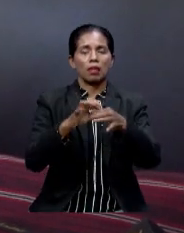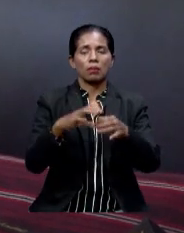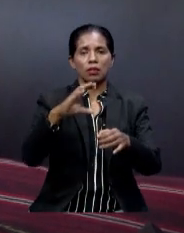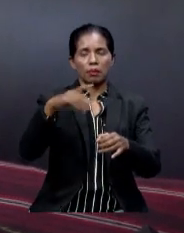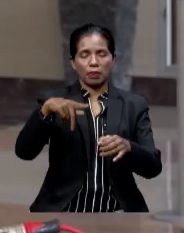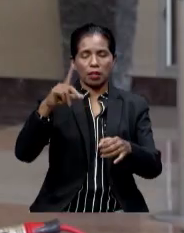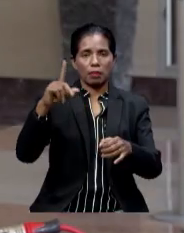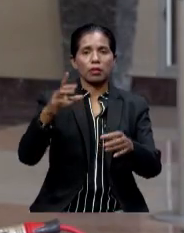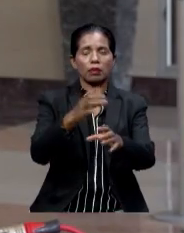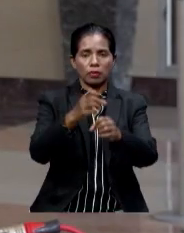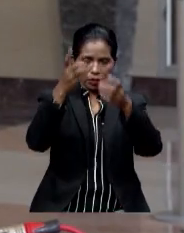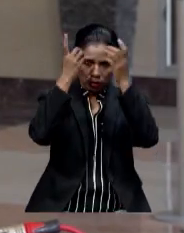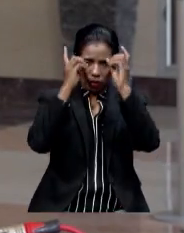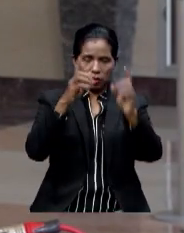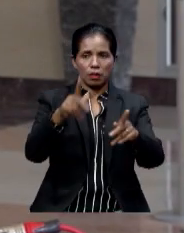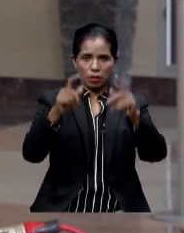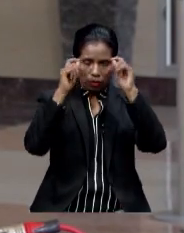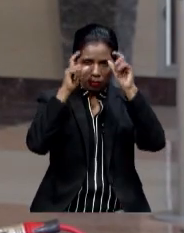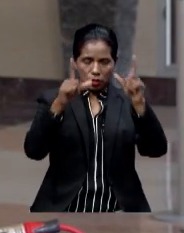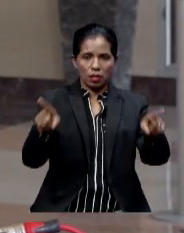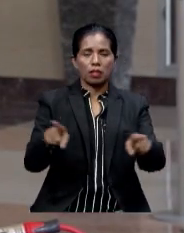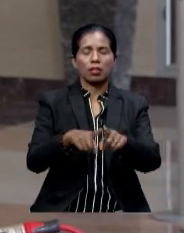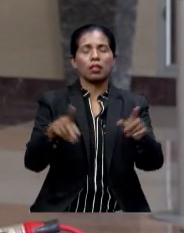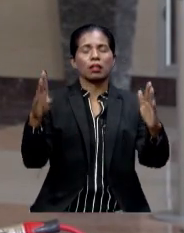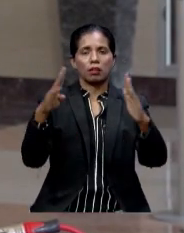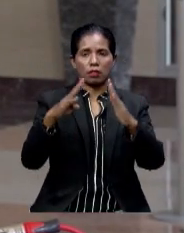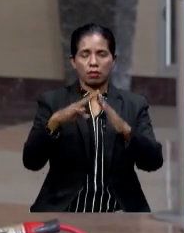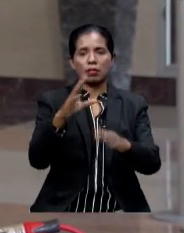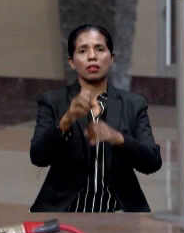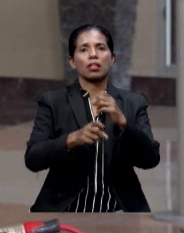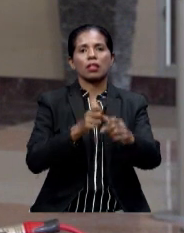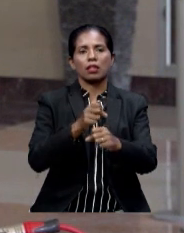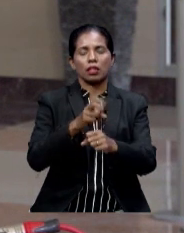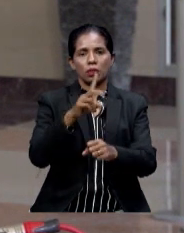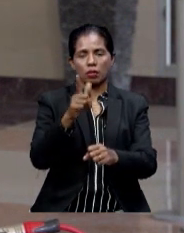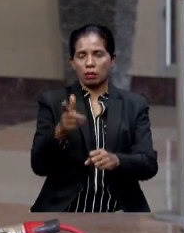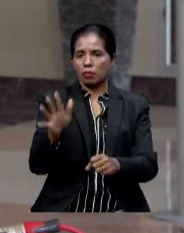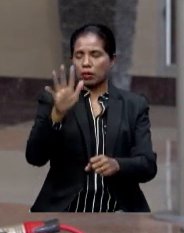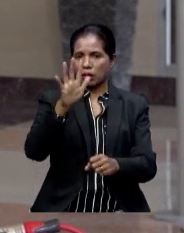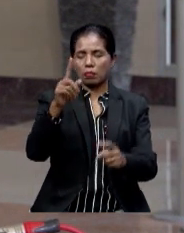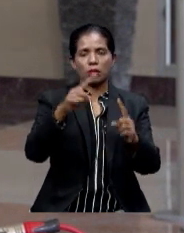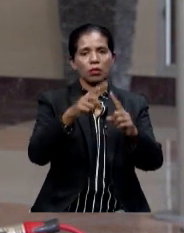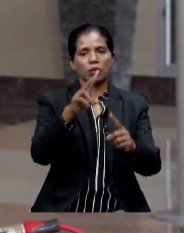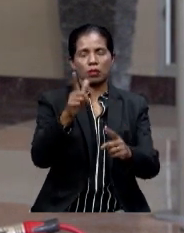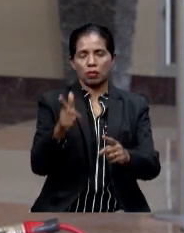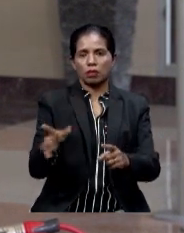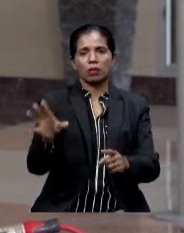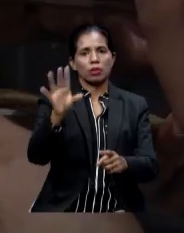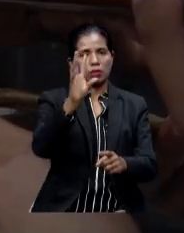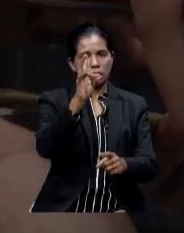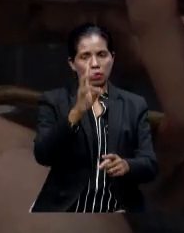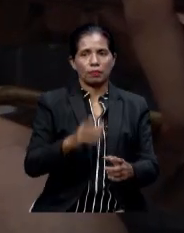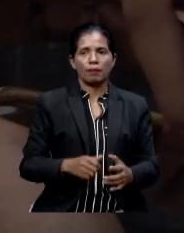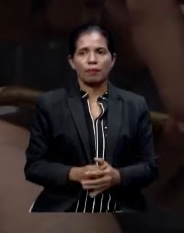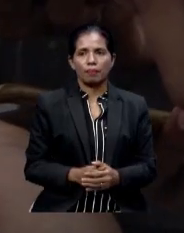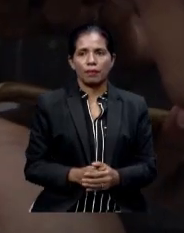se fote decisão, ato Timor-Leste sai uma naim ba CPLP e a Tina Rihun Rua Ruanulu Resen Lima, to Tina Rihun Rua Ruanulu Resen Hitu.